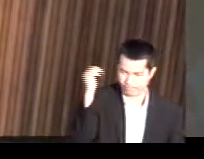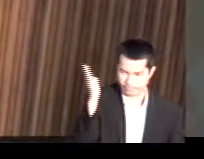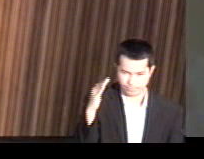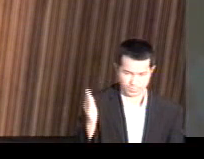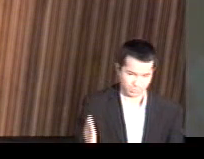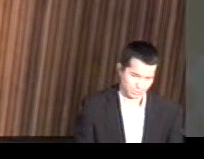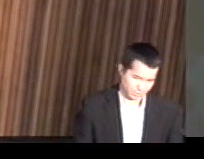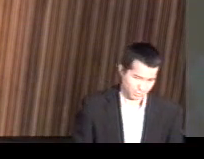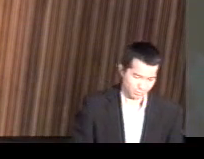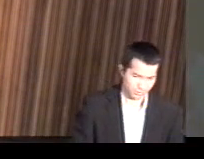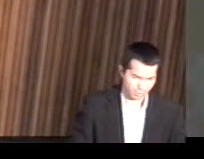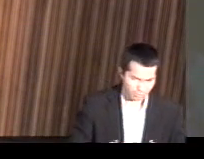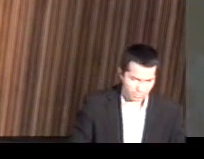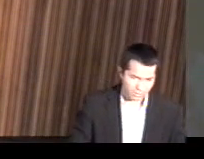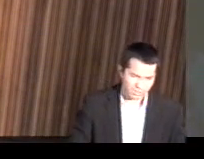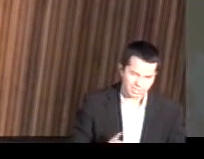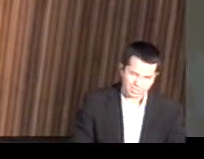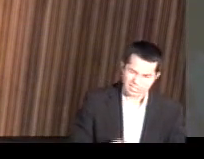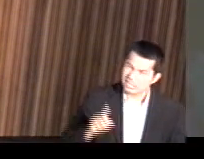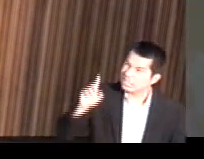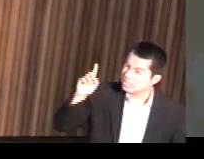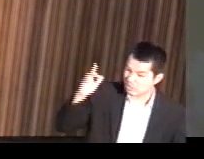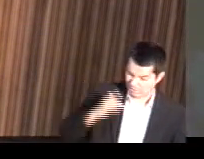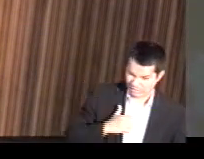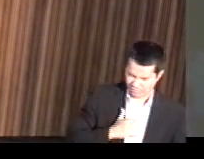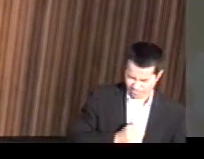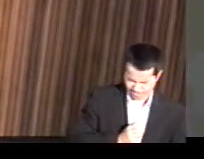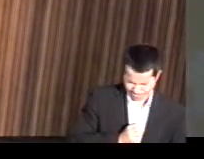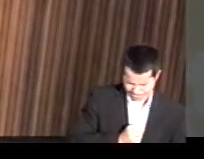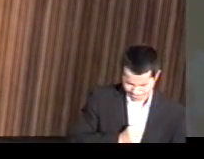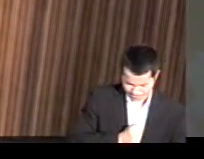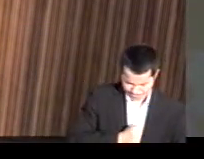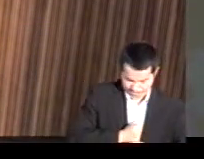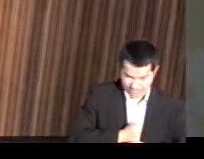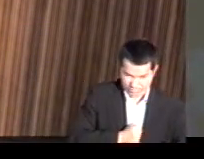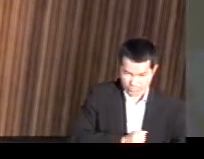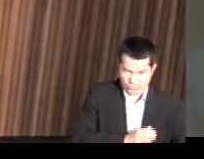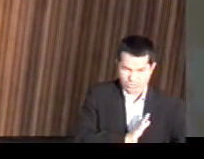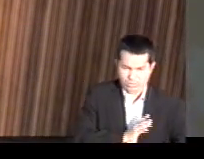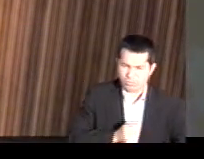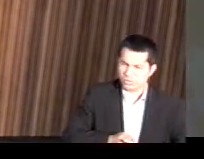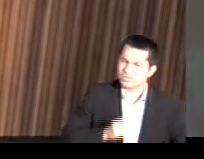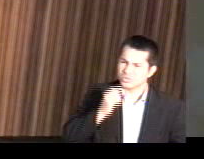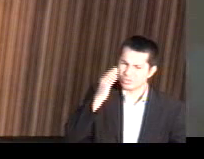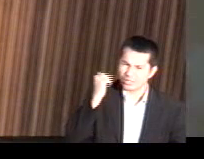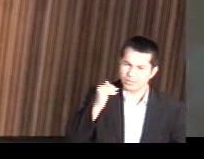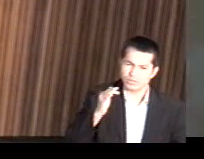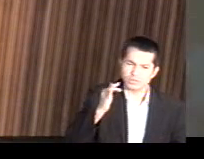Mas Deus tem apertado o meu coração, porque dias difíceis virão sobre a nossa nação.